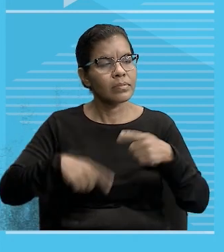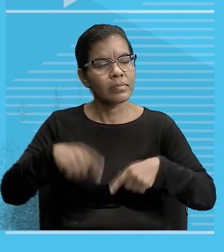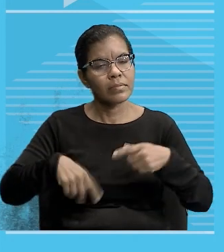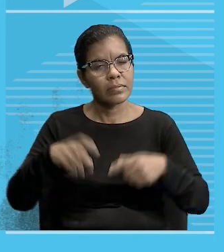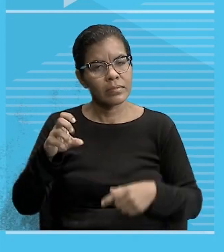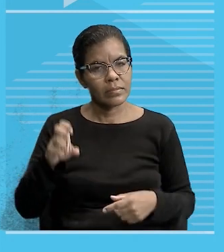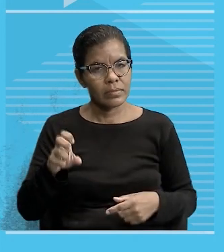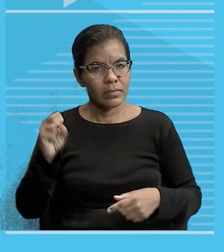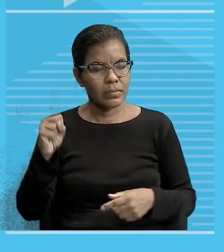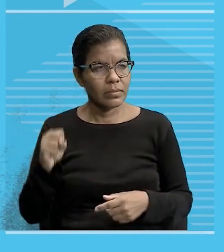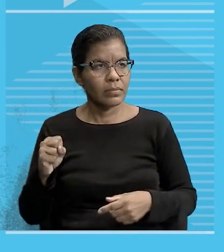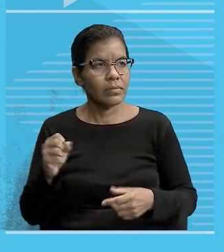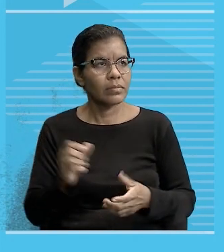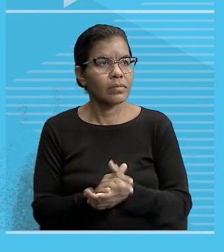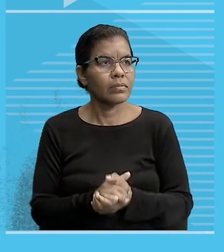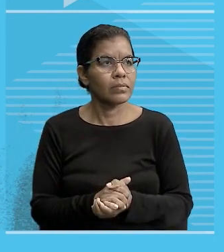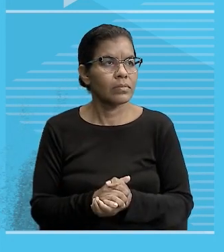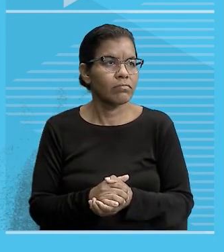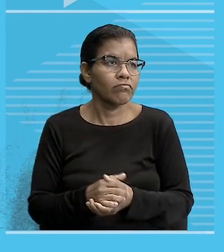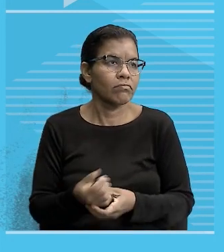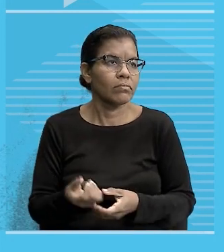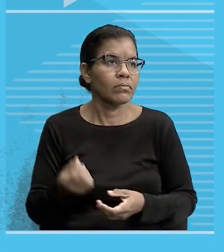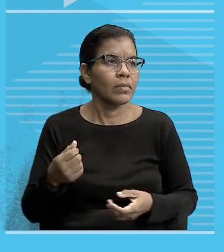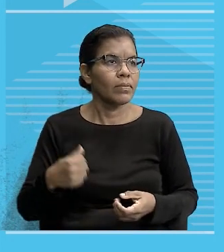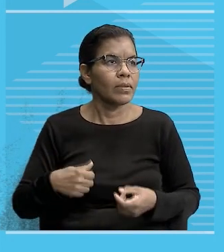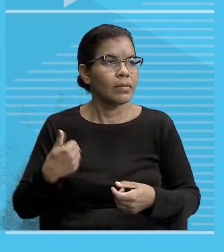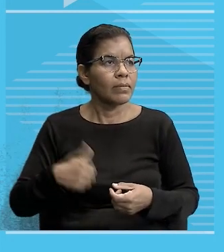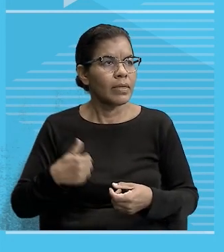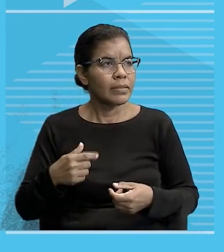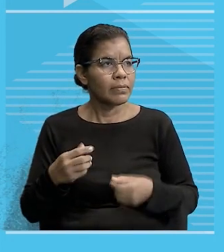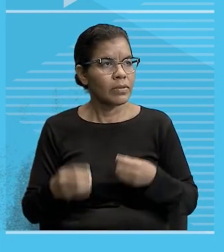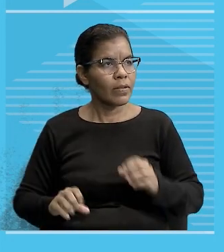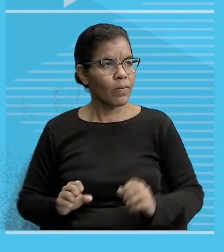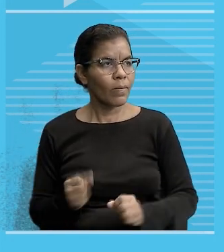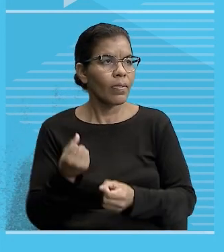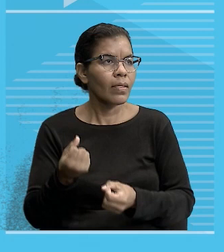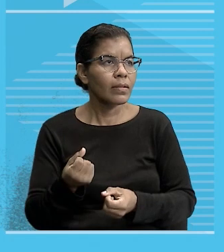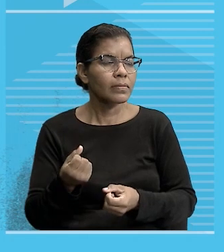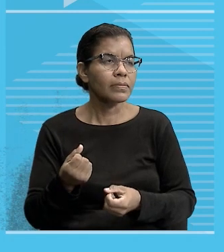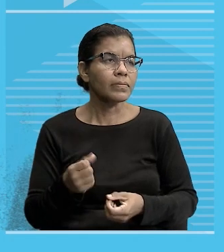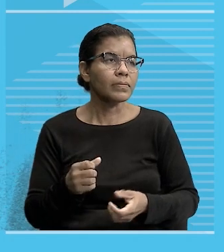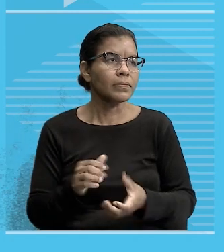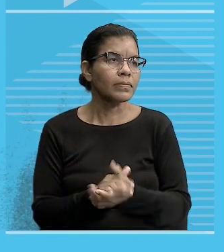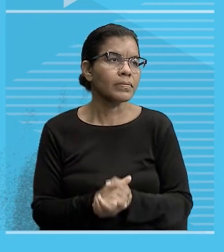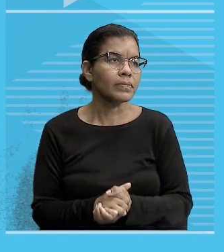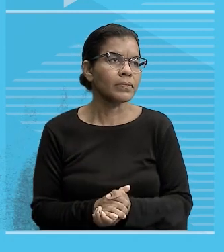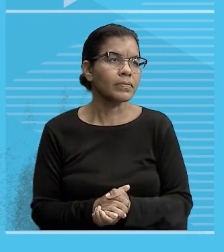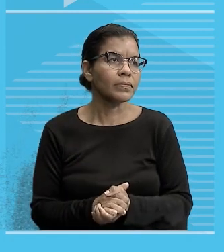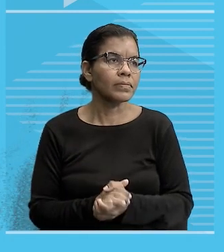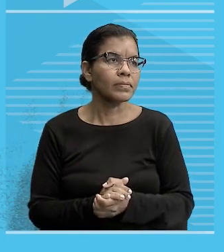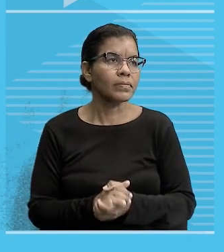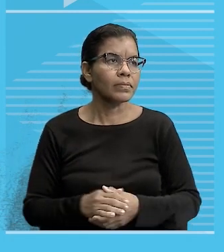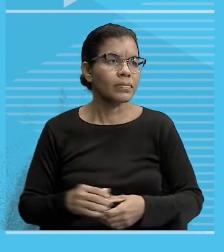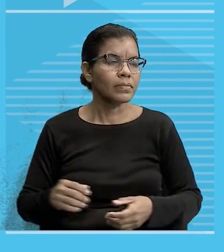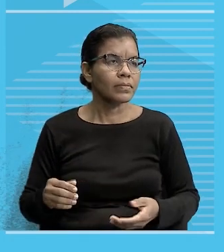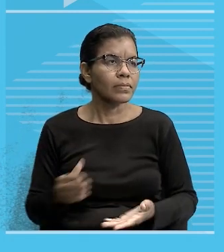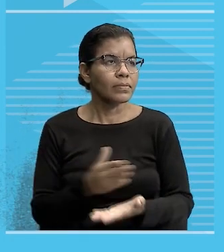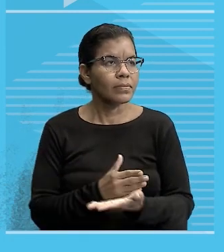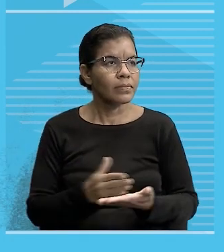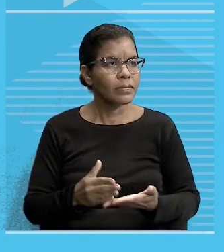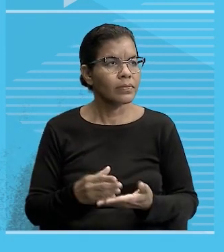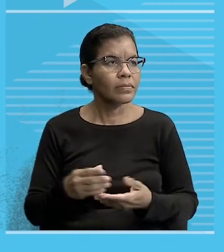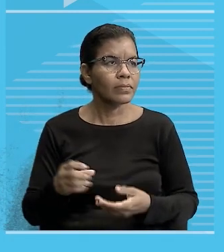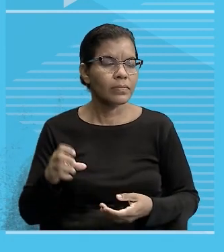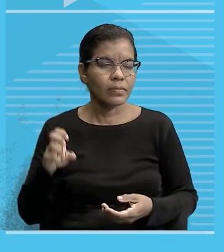ferramentas dos cinco senses o 5S é uma das mais poderosas os princípios definidos